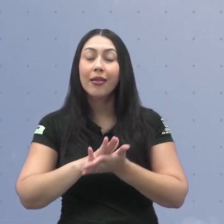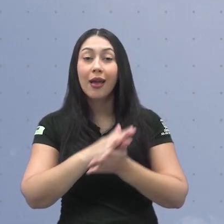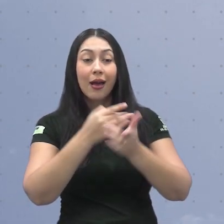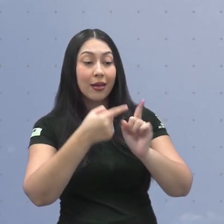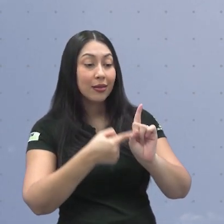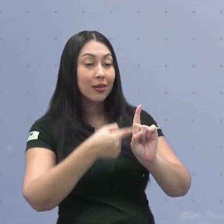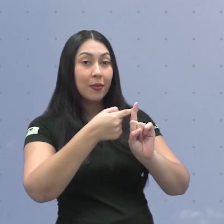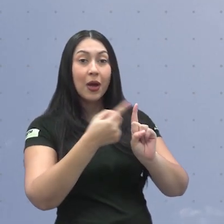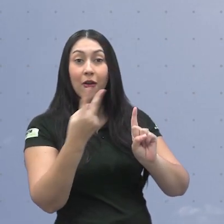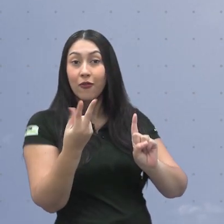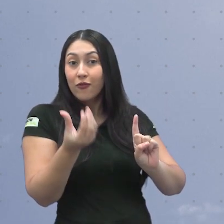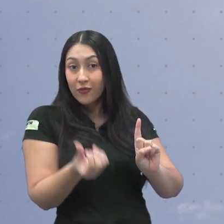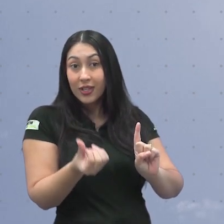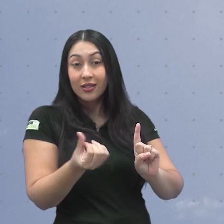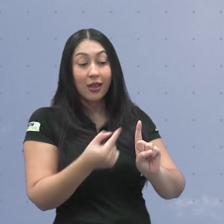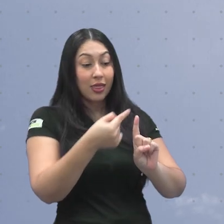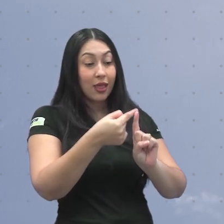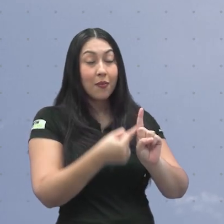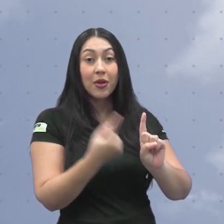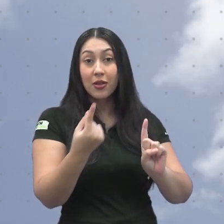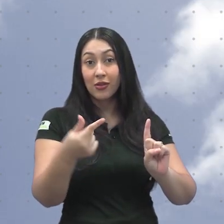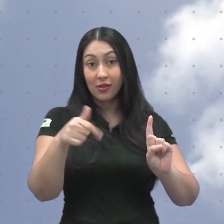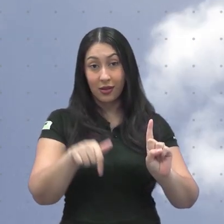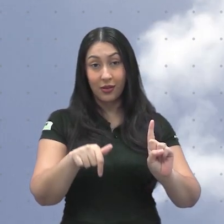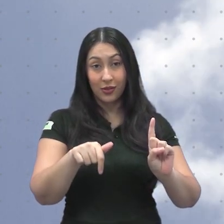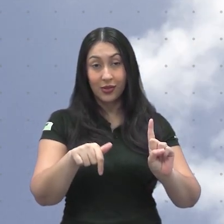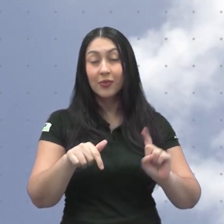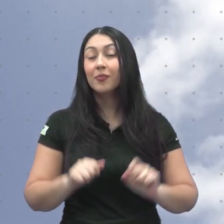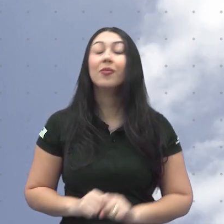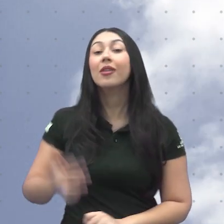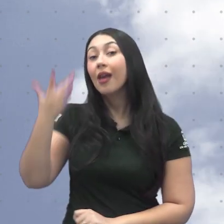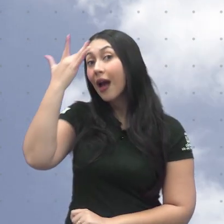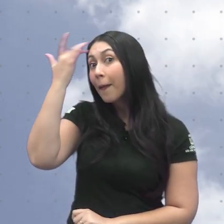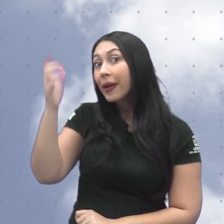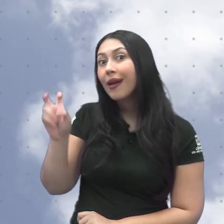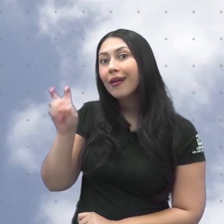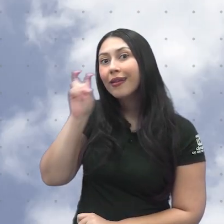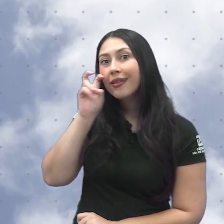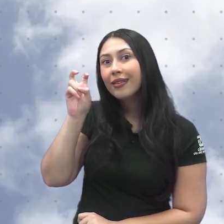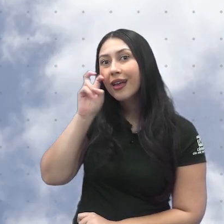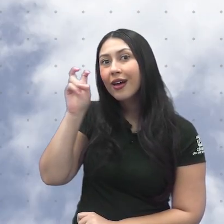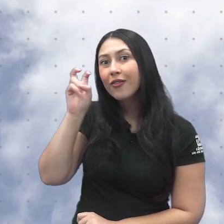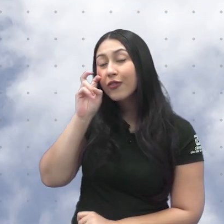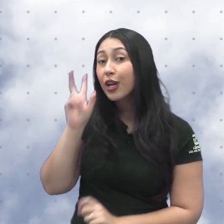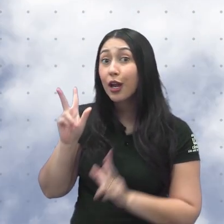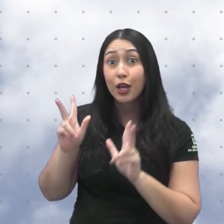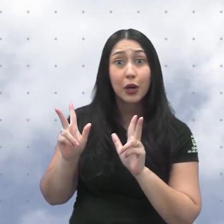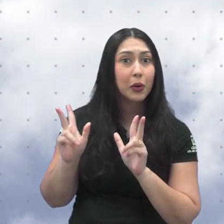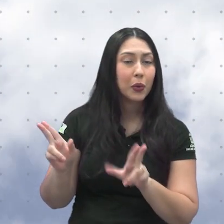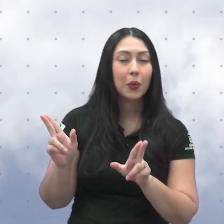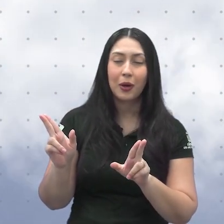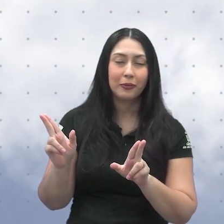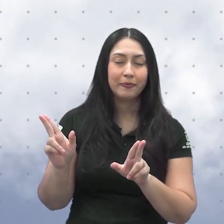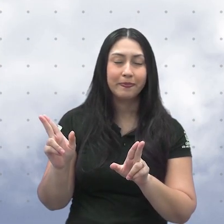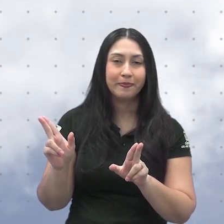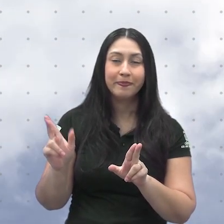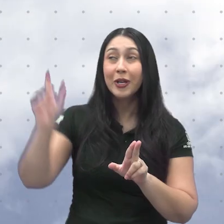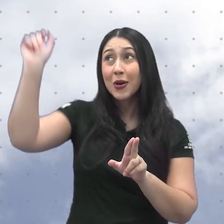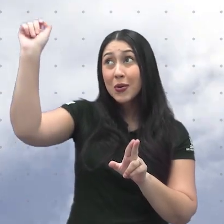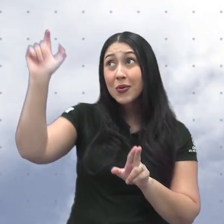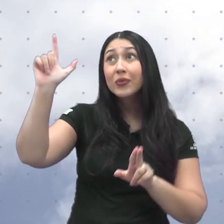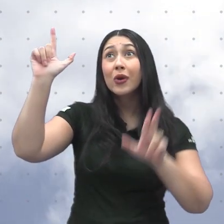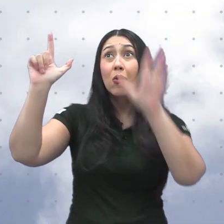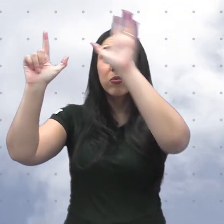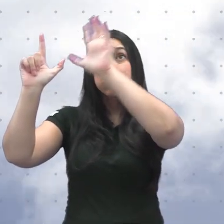chuva. Temperatura máxima de 26 graus e mínima de 17. Amanhã, quinta-feira, o tempo continua praticamente o